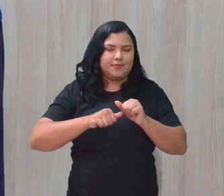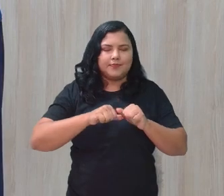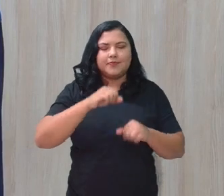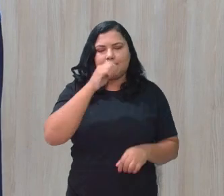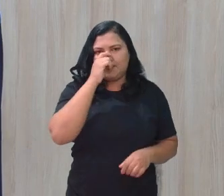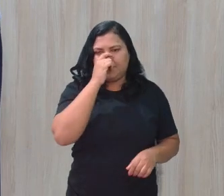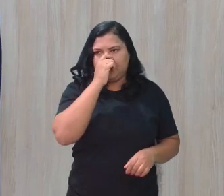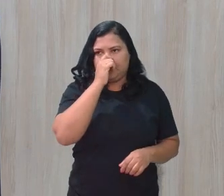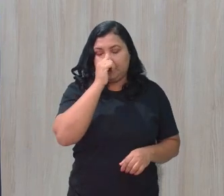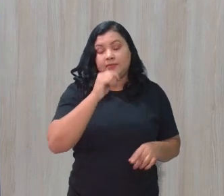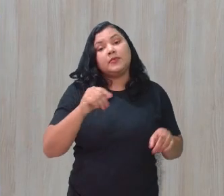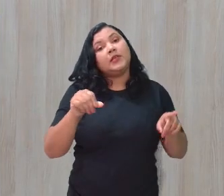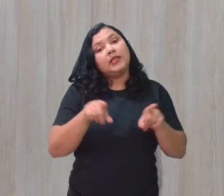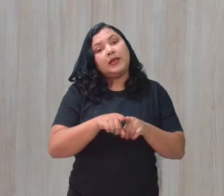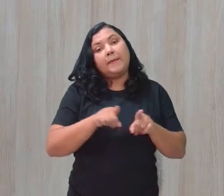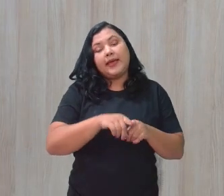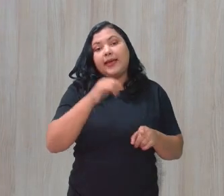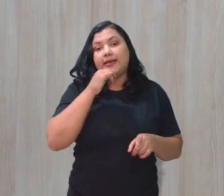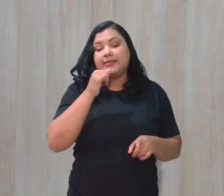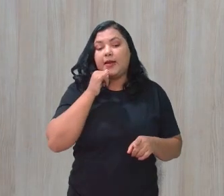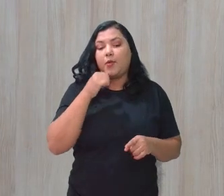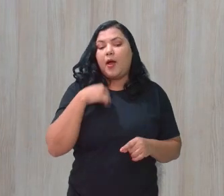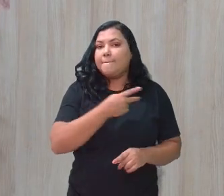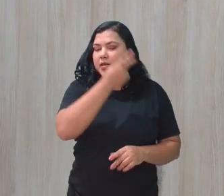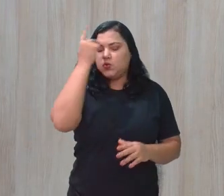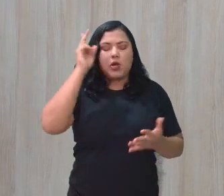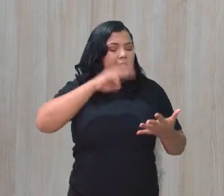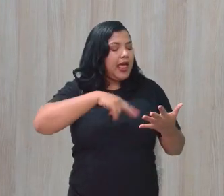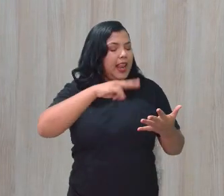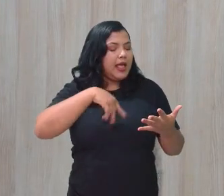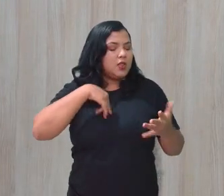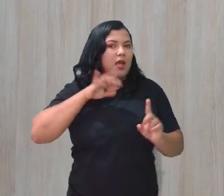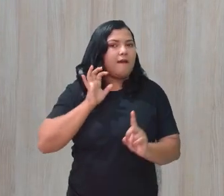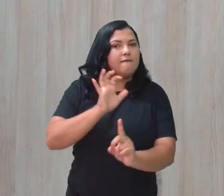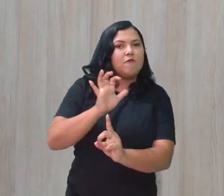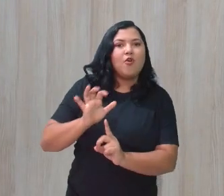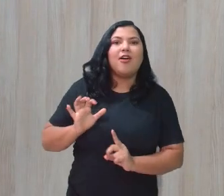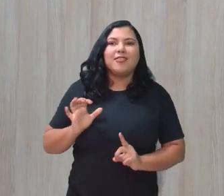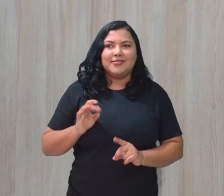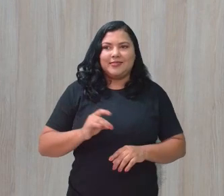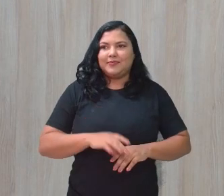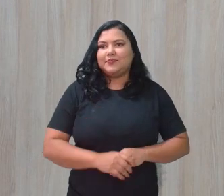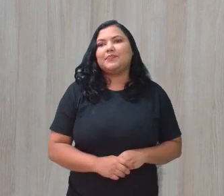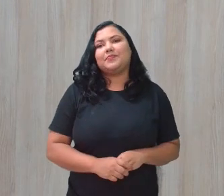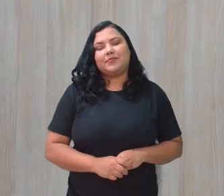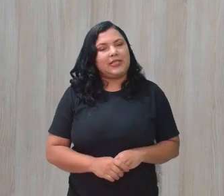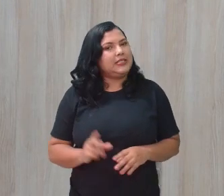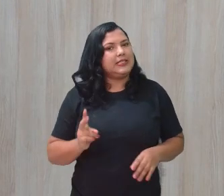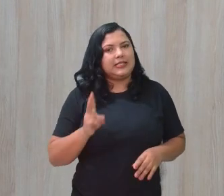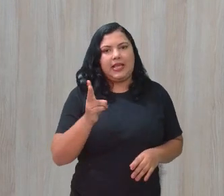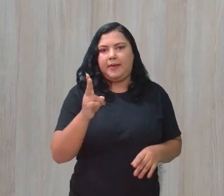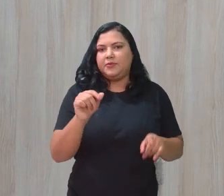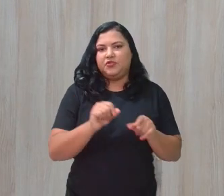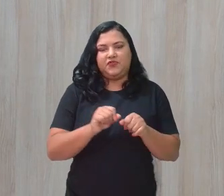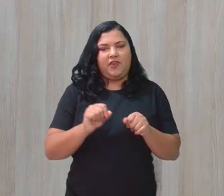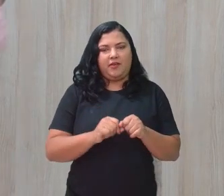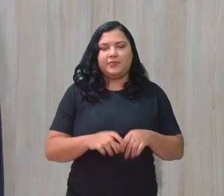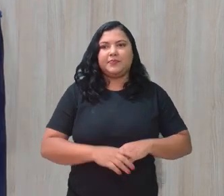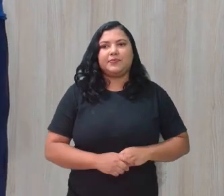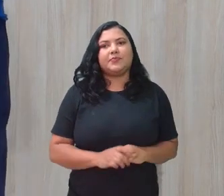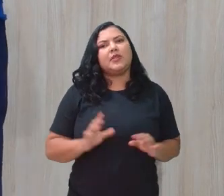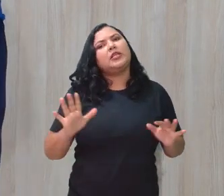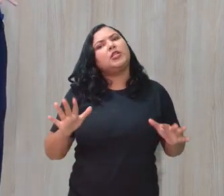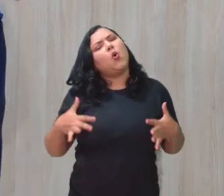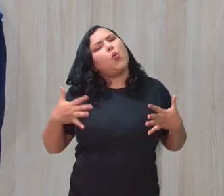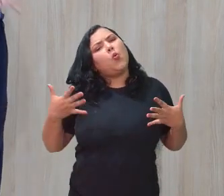fazer o leitor fazer algo ou deixar de fazer algo. E a gente faz isso o tempo todo. A gente faz isso o tempo todo. E aí,